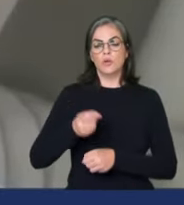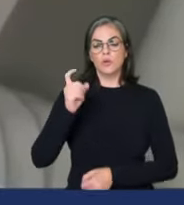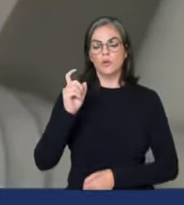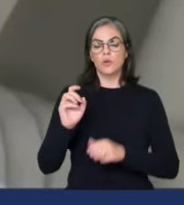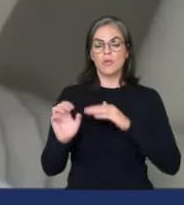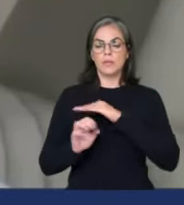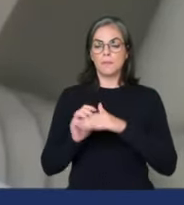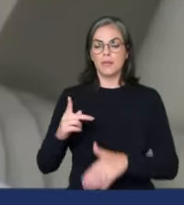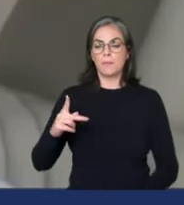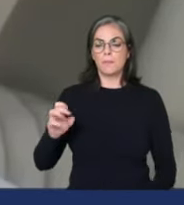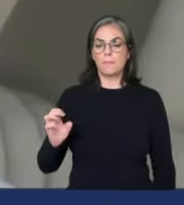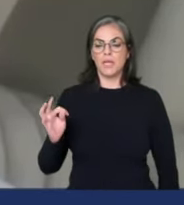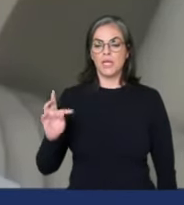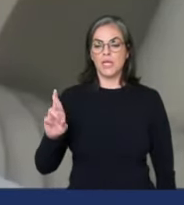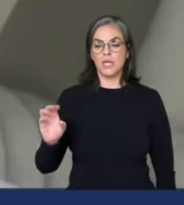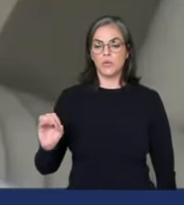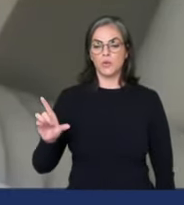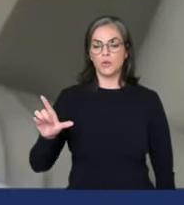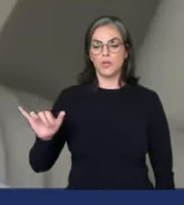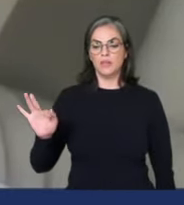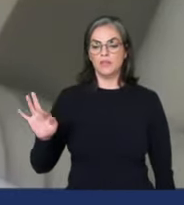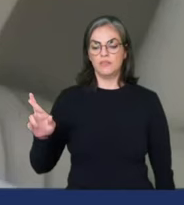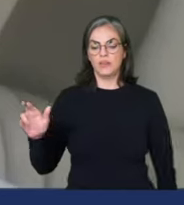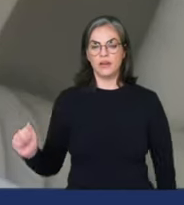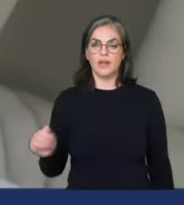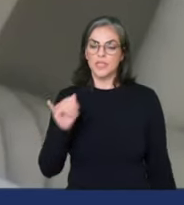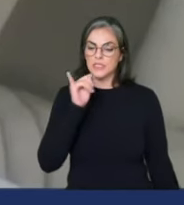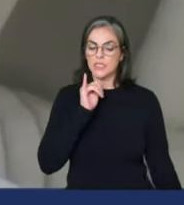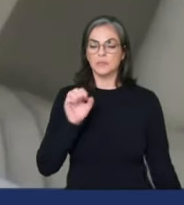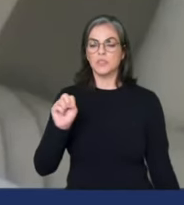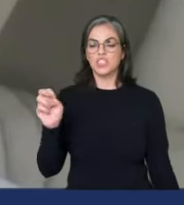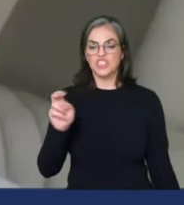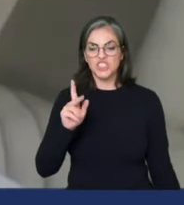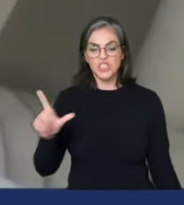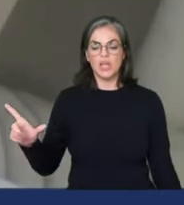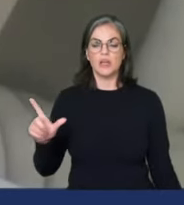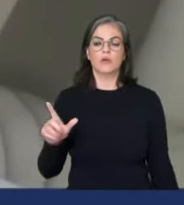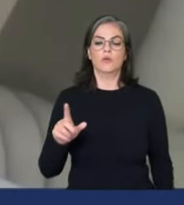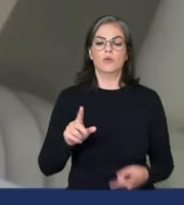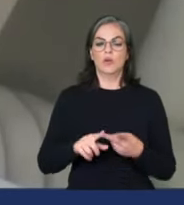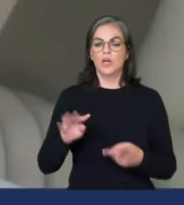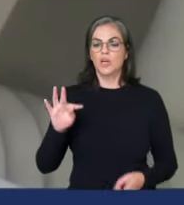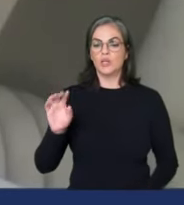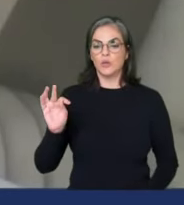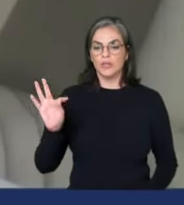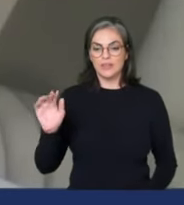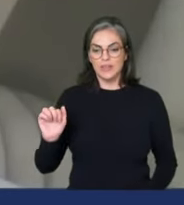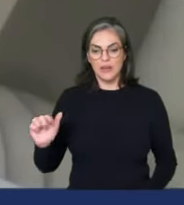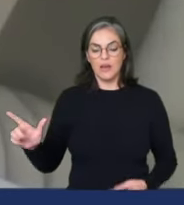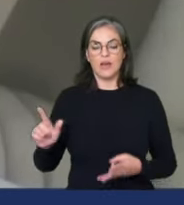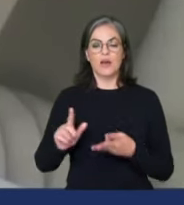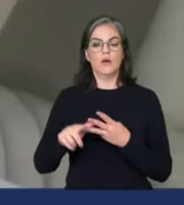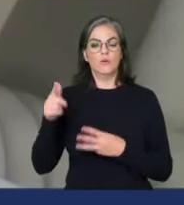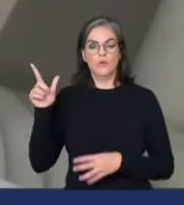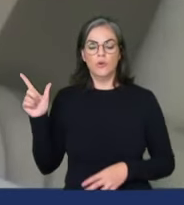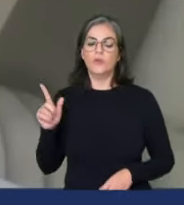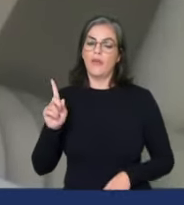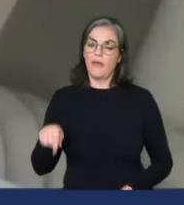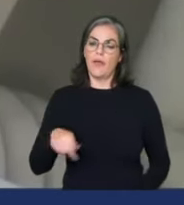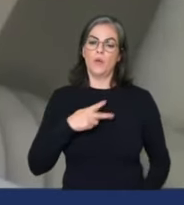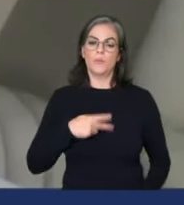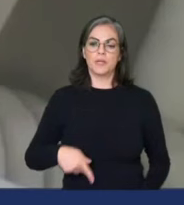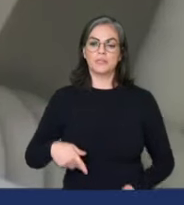exportadoras, da Shell, da Total, das chinesas, é o presidente da República.